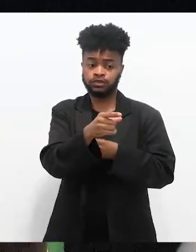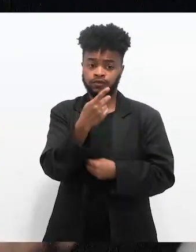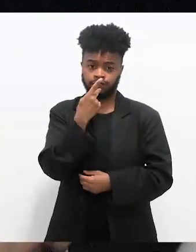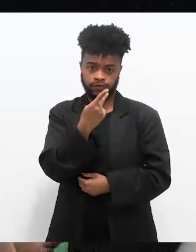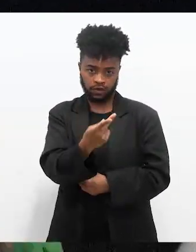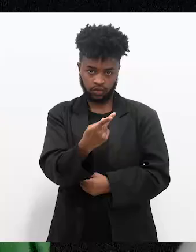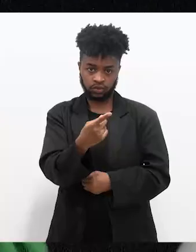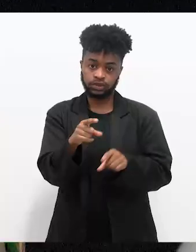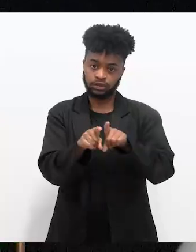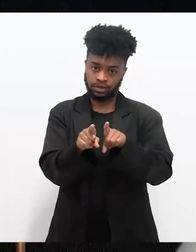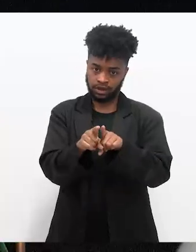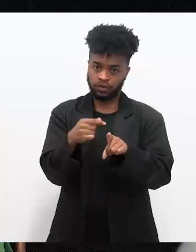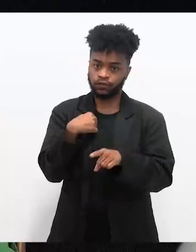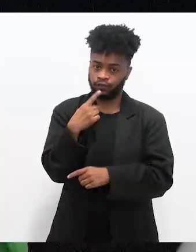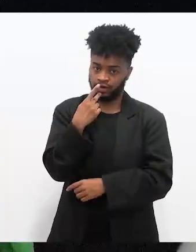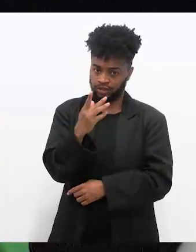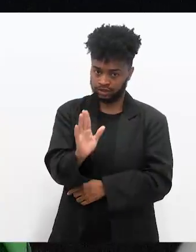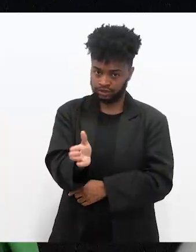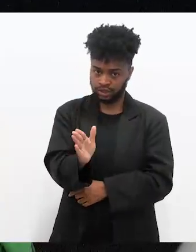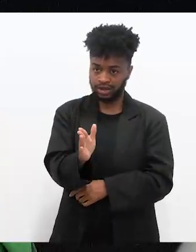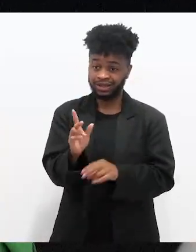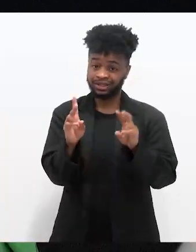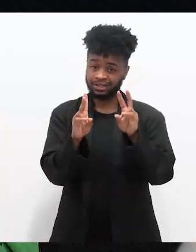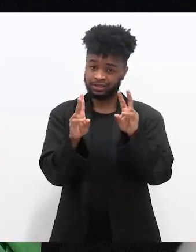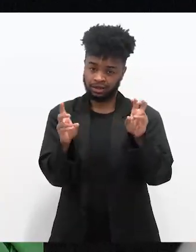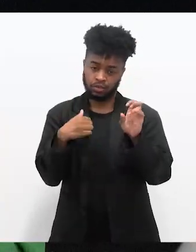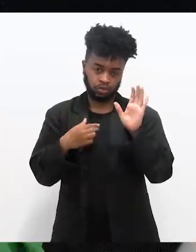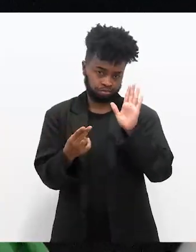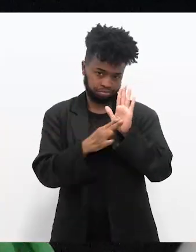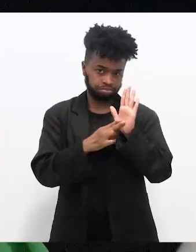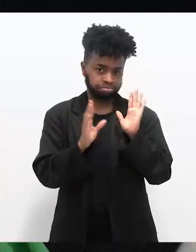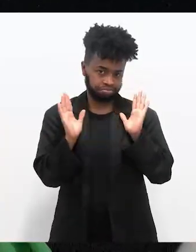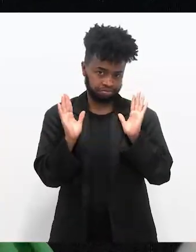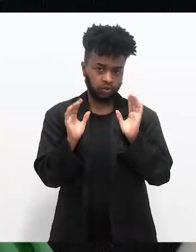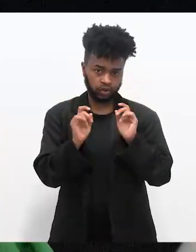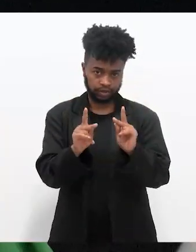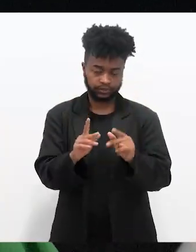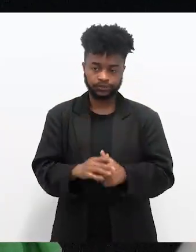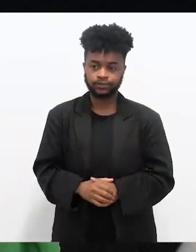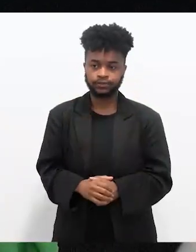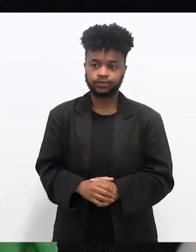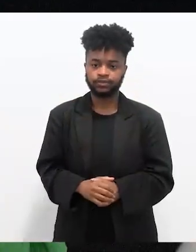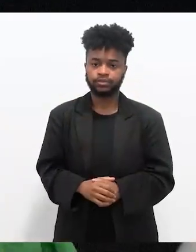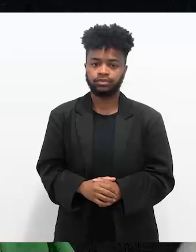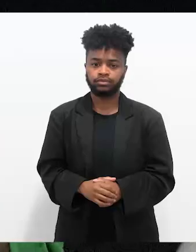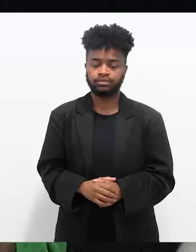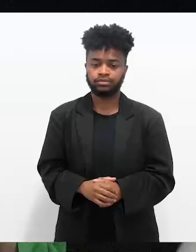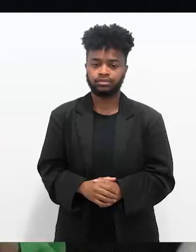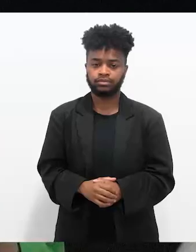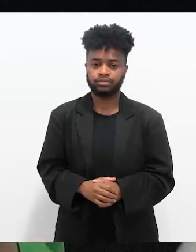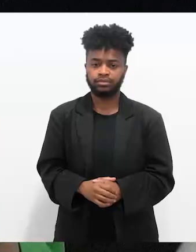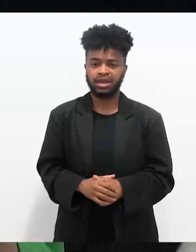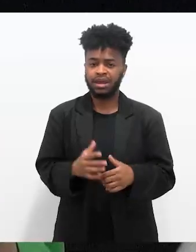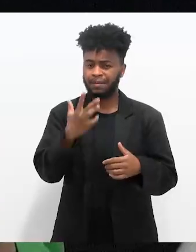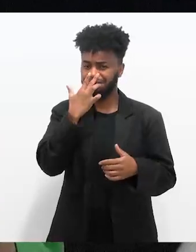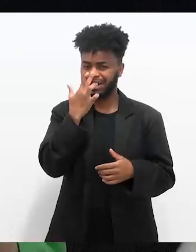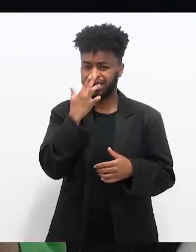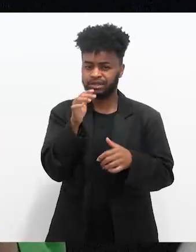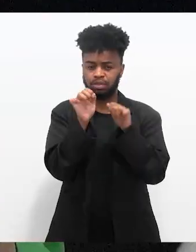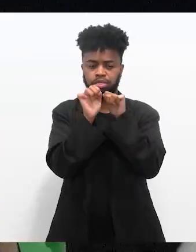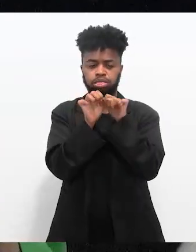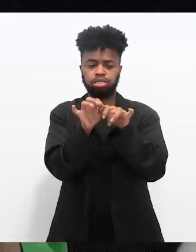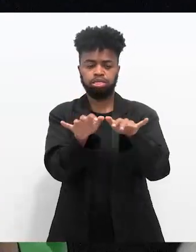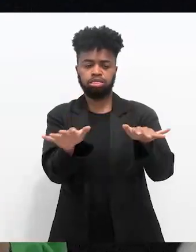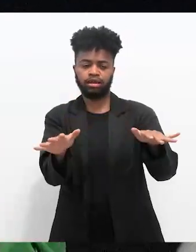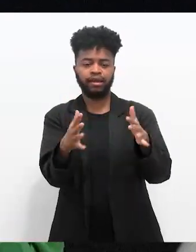mesmo disse, eu também disse, que eu assumo tudo que eu falo, tá? Se tornou, assim, um pouco de febre o